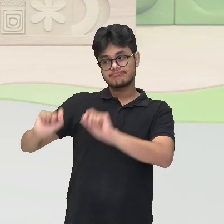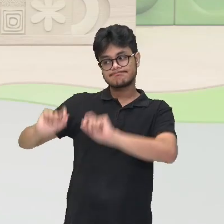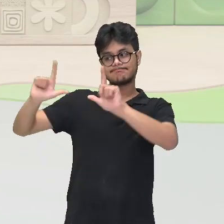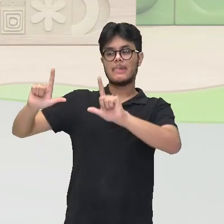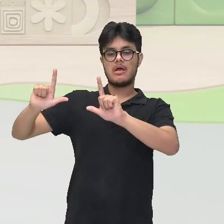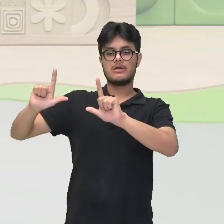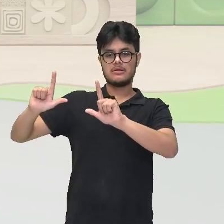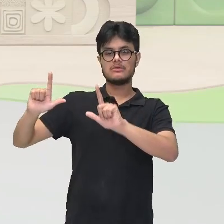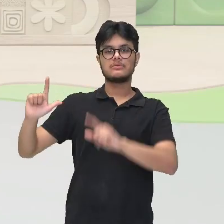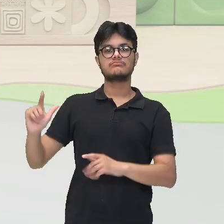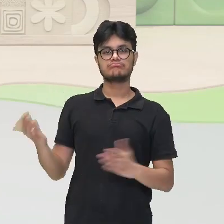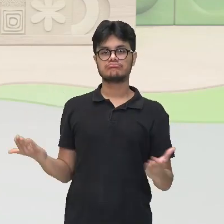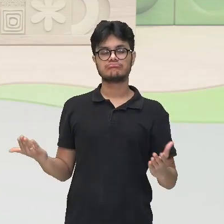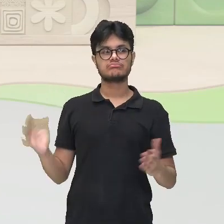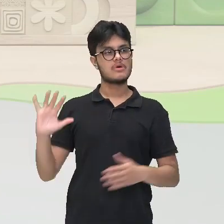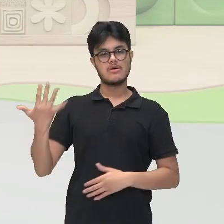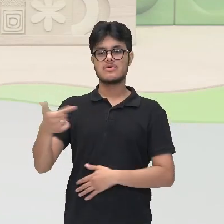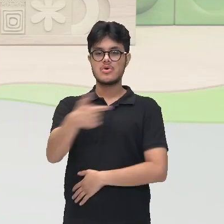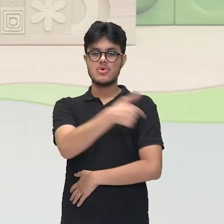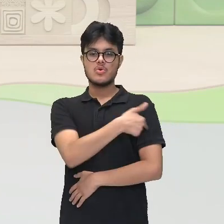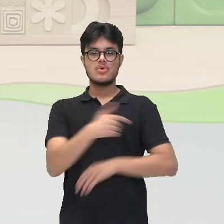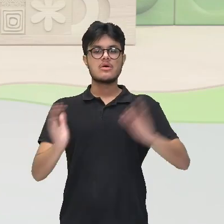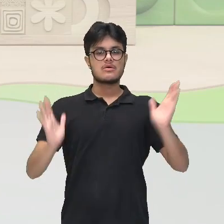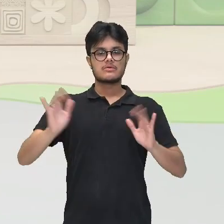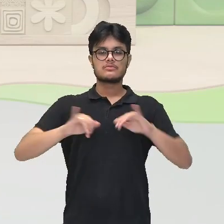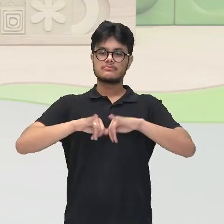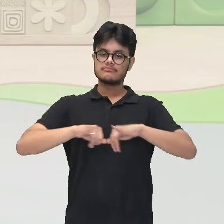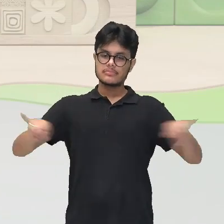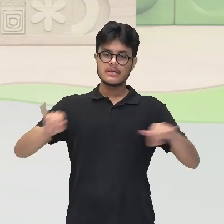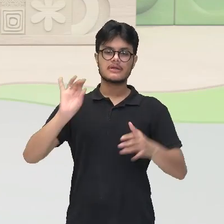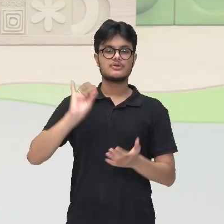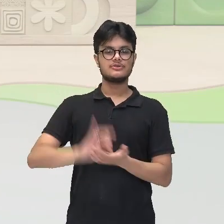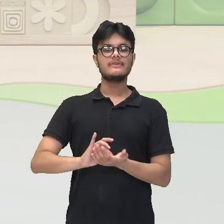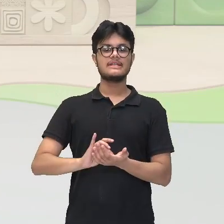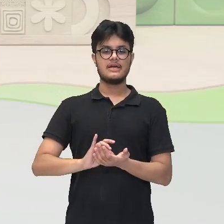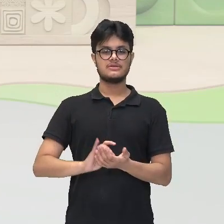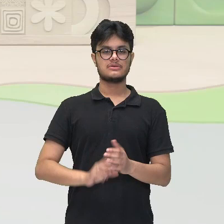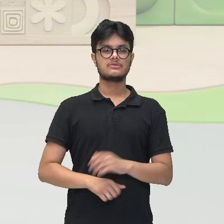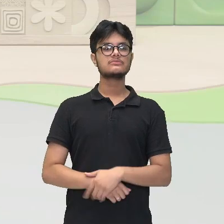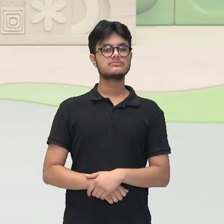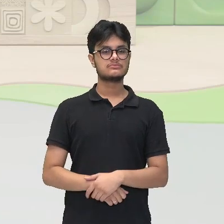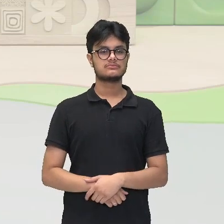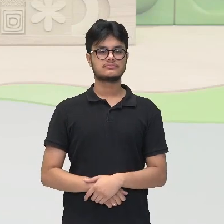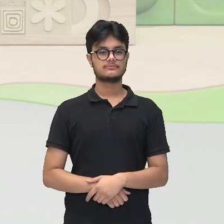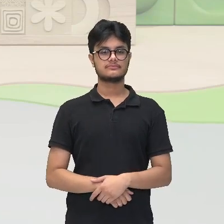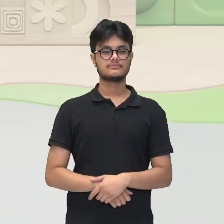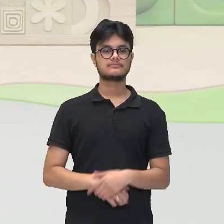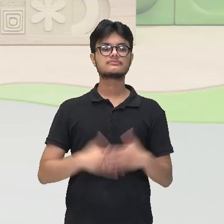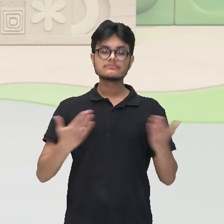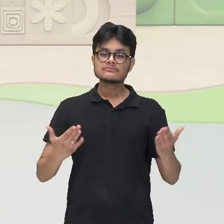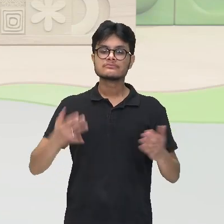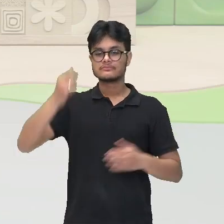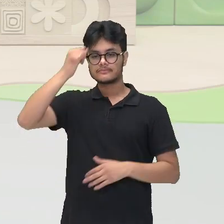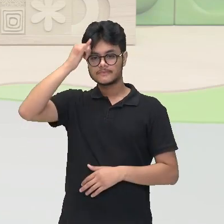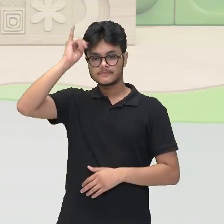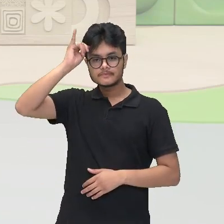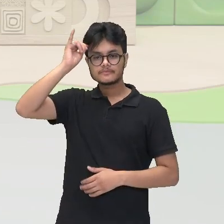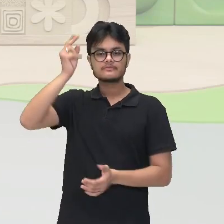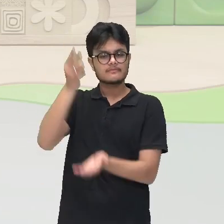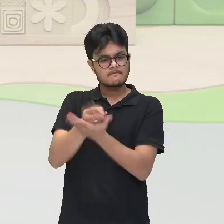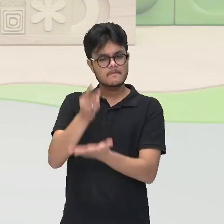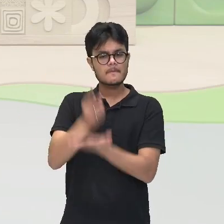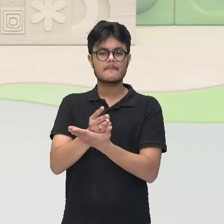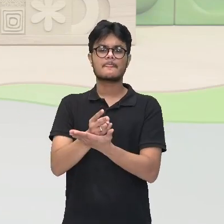ocorra uma vacinação maior, né? Para que a gente tenha